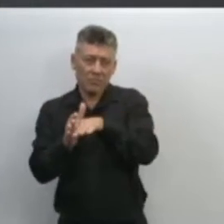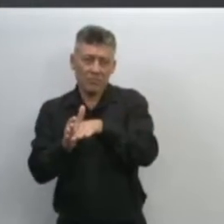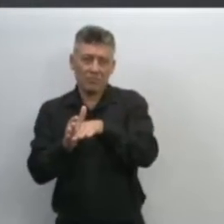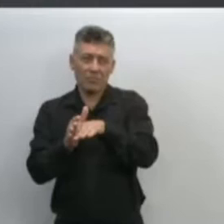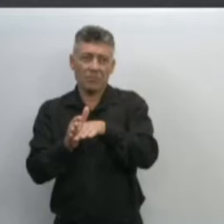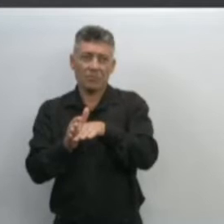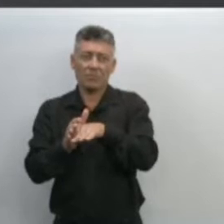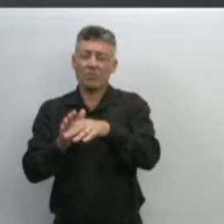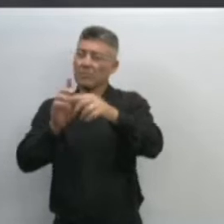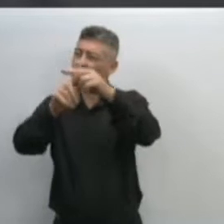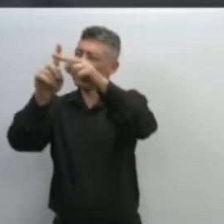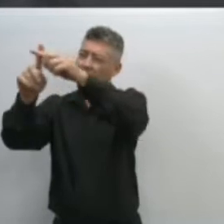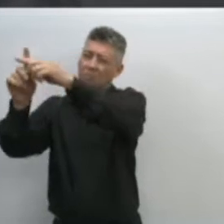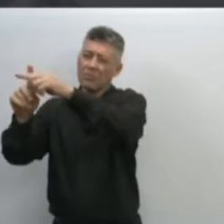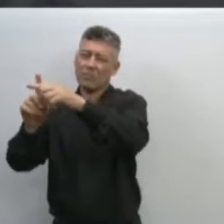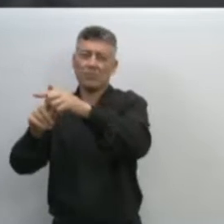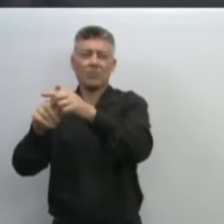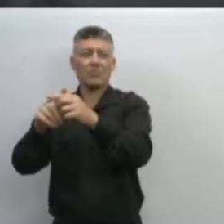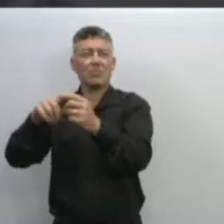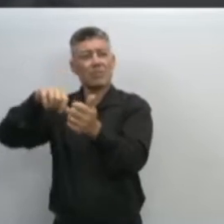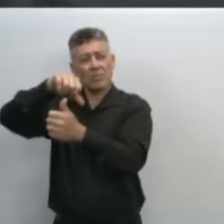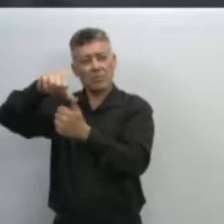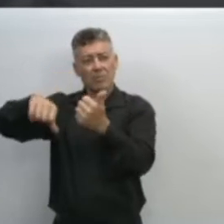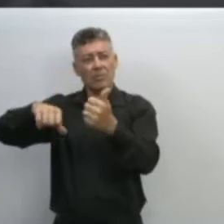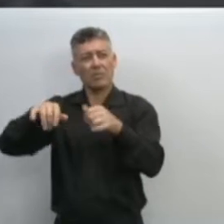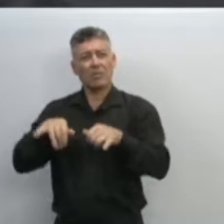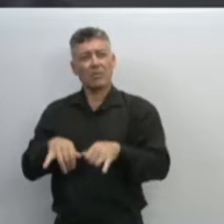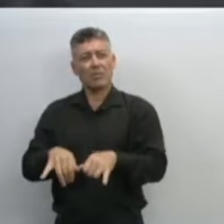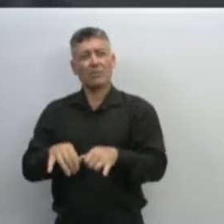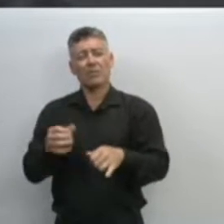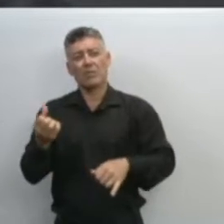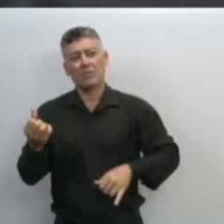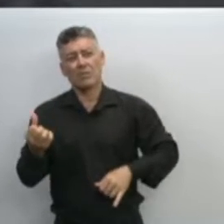ao cemitério do Alecrim, a reforma do mercado das seis.